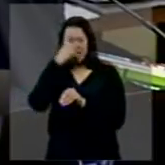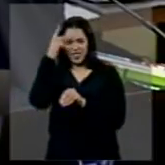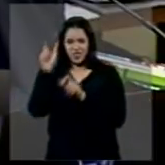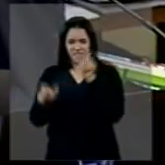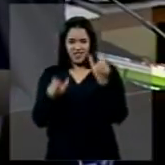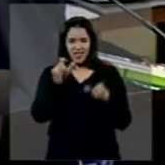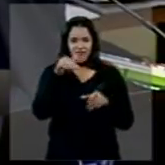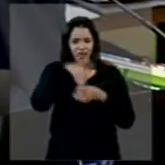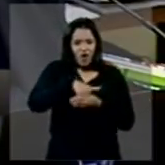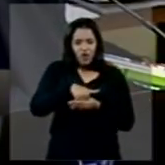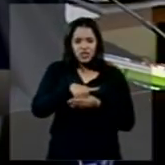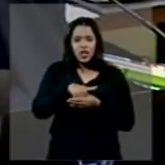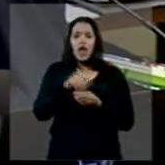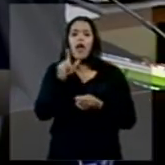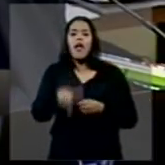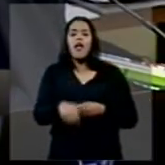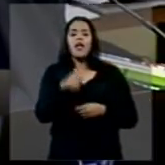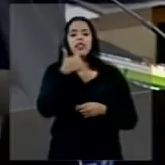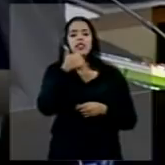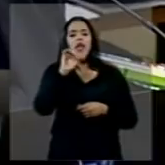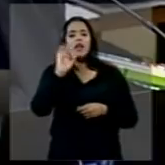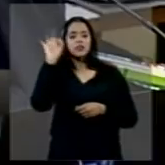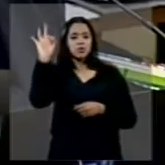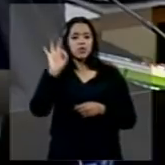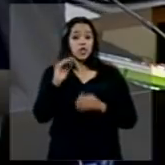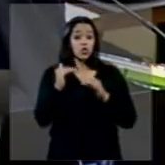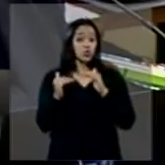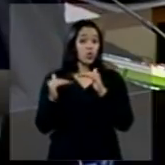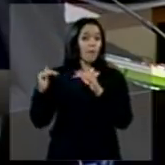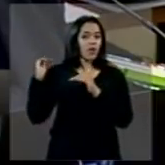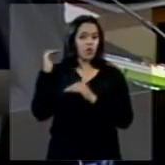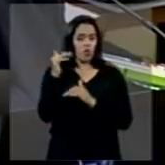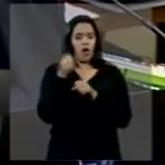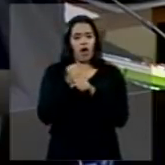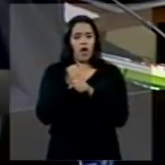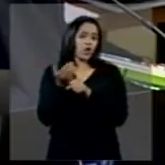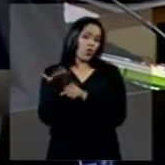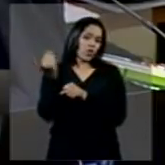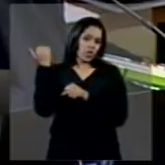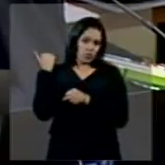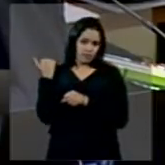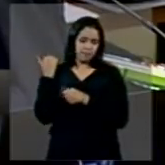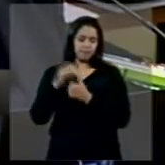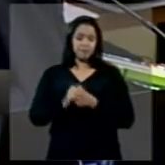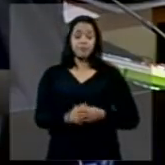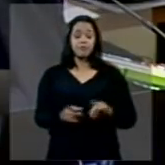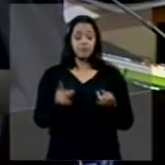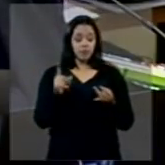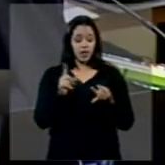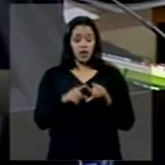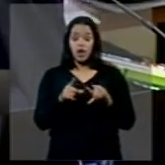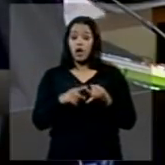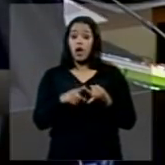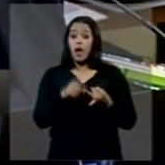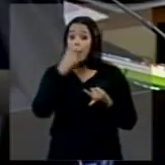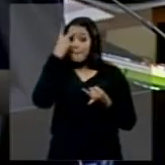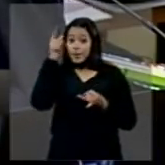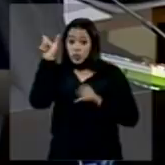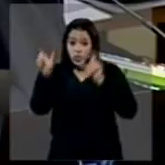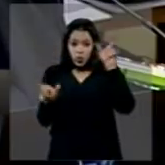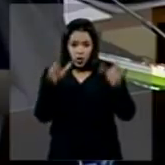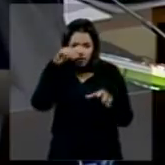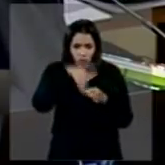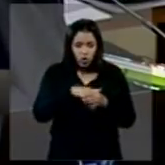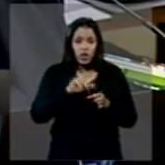em curso seja 10% superior à do ano anterior. 2. O eleitorado for superior